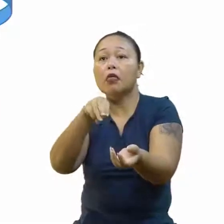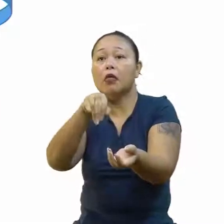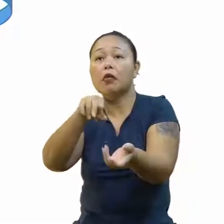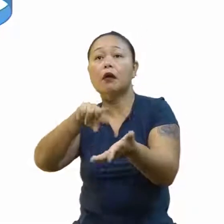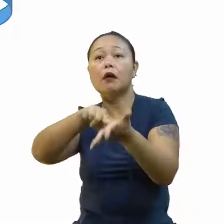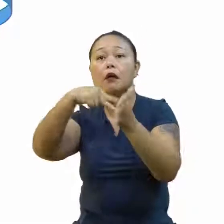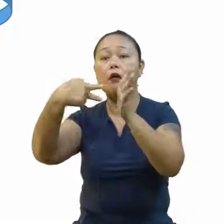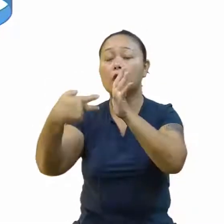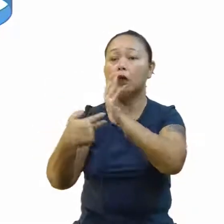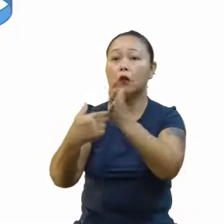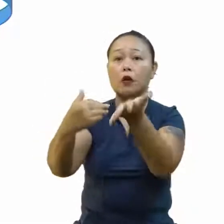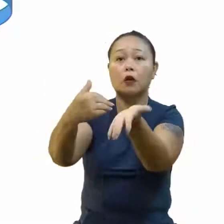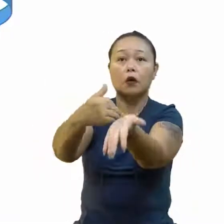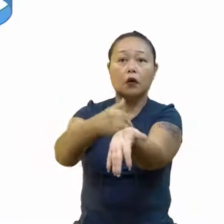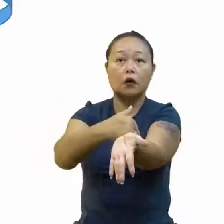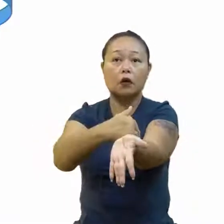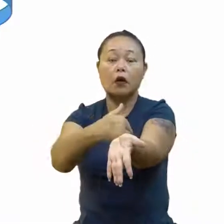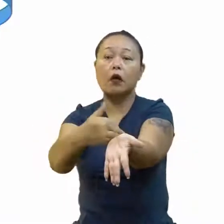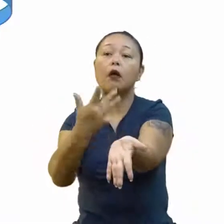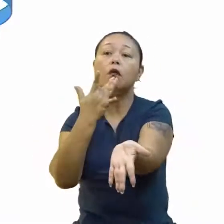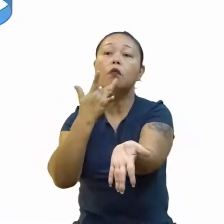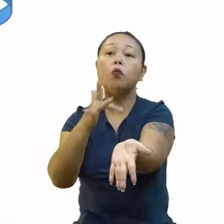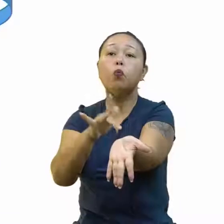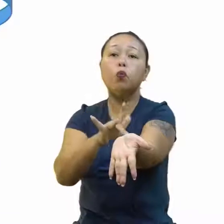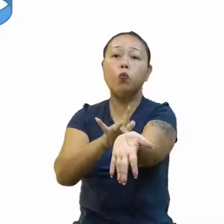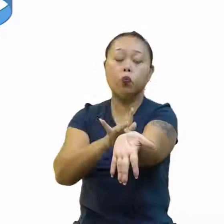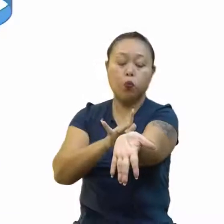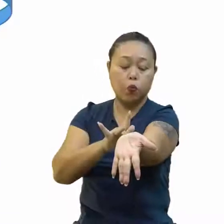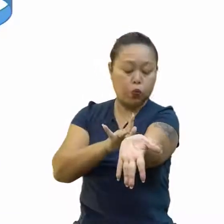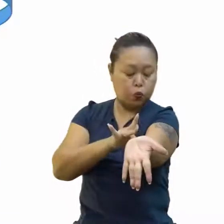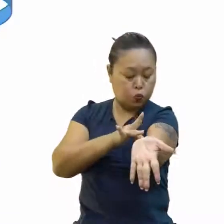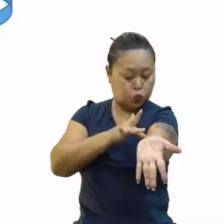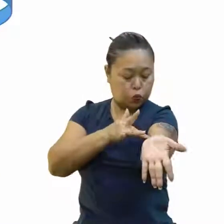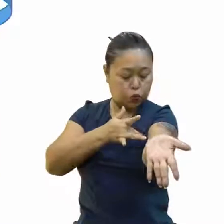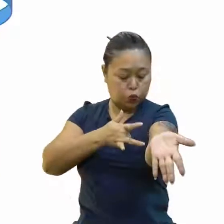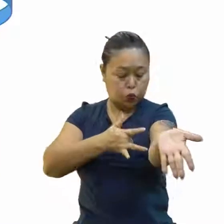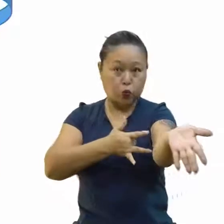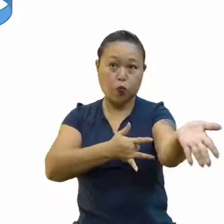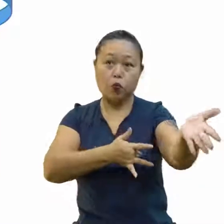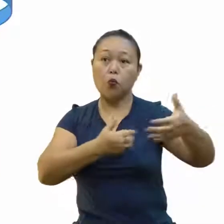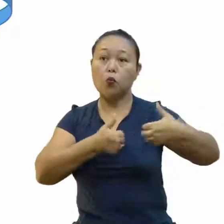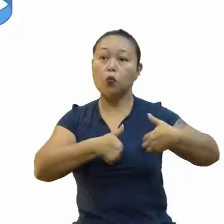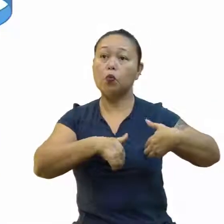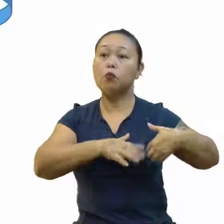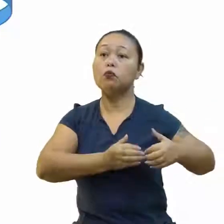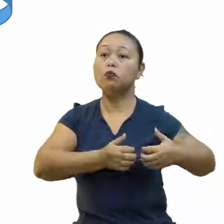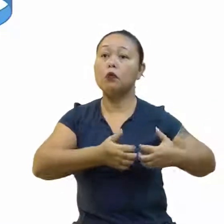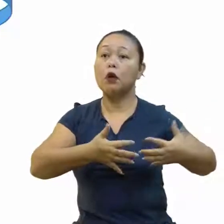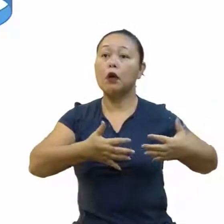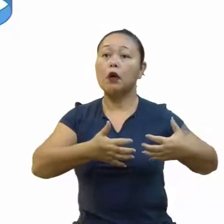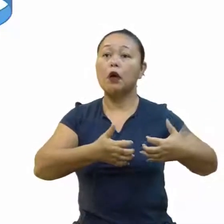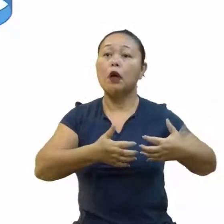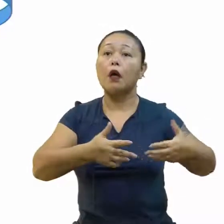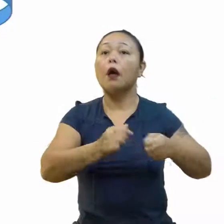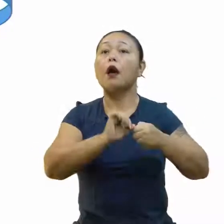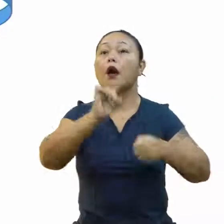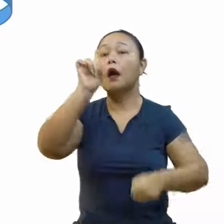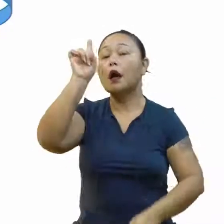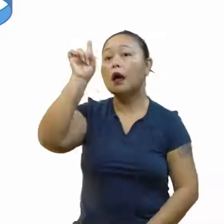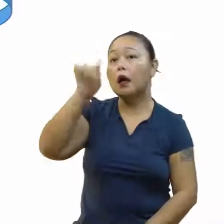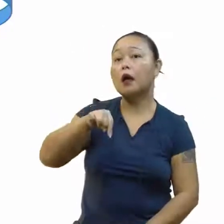significa ausência de sangue no miocárdio. E aqui a gente já percebe que a DAC, ela